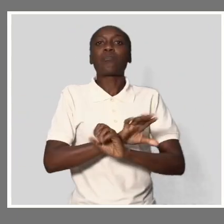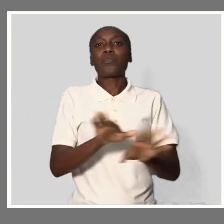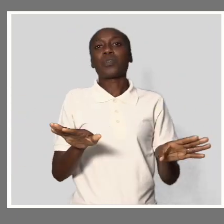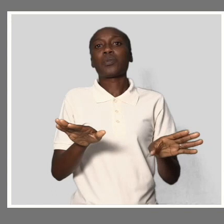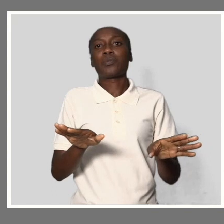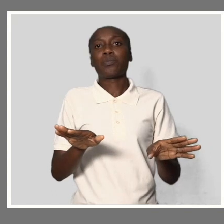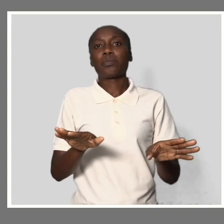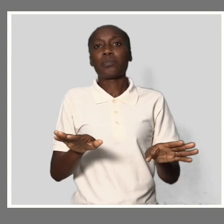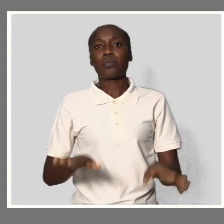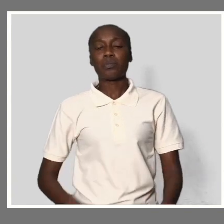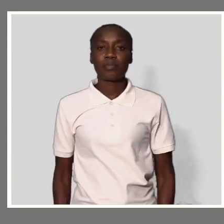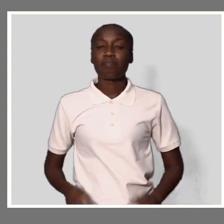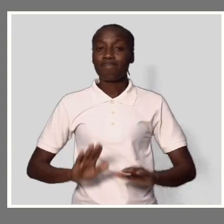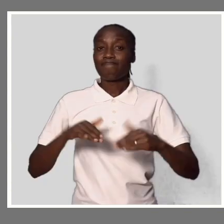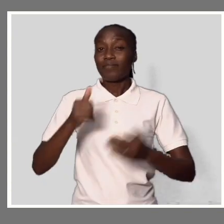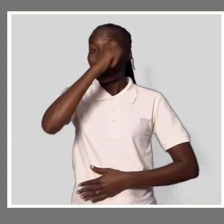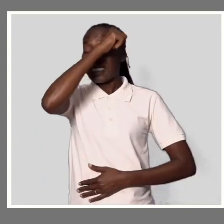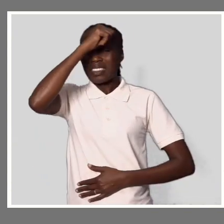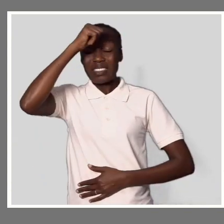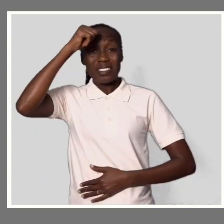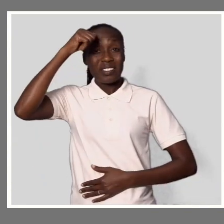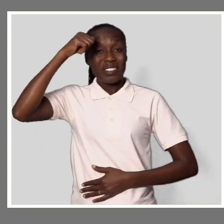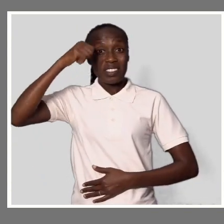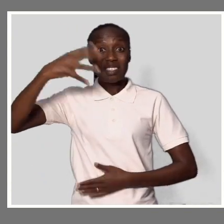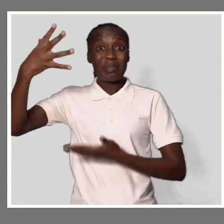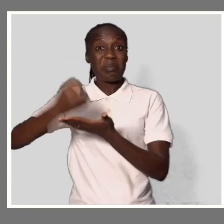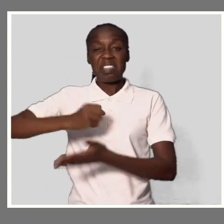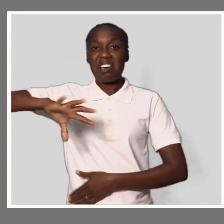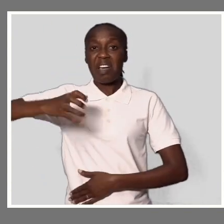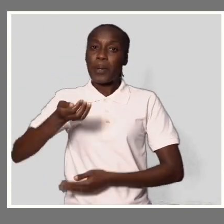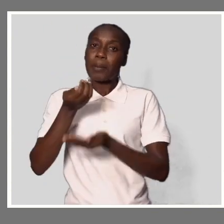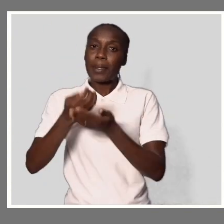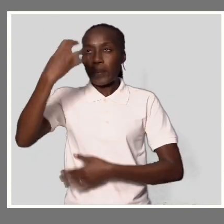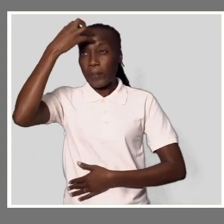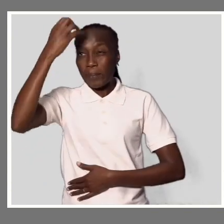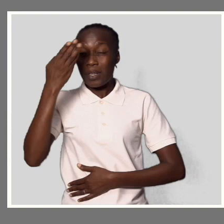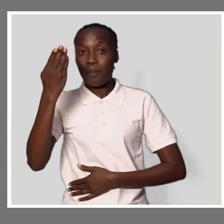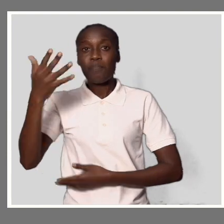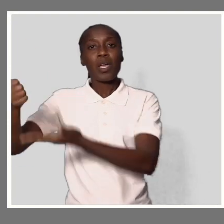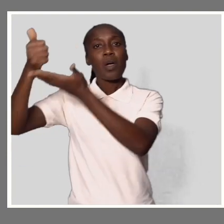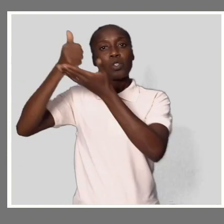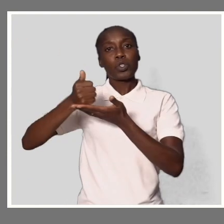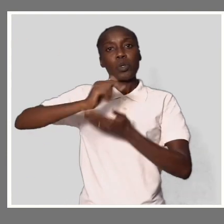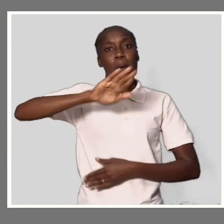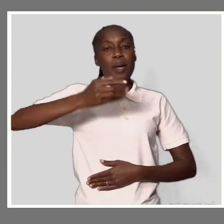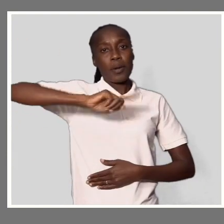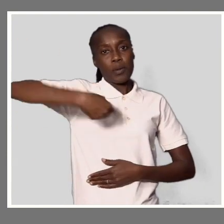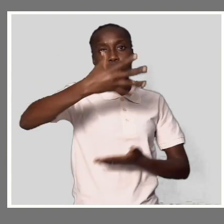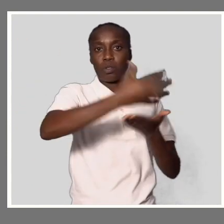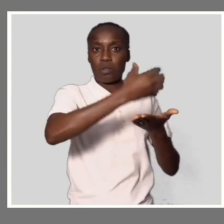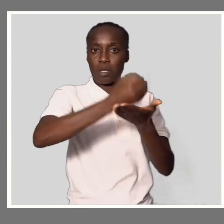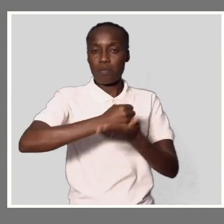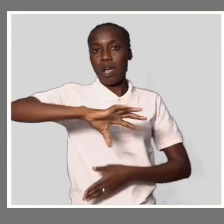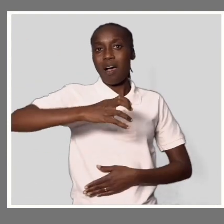tempos do novo coronavírus. Sofremos muito devido à falta de água, por isso pedimos ao governo para que nos forneça